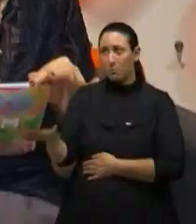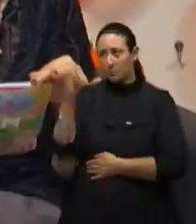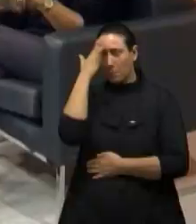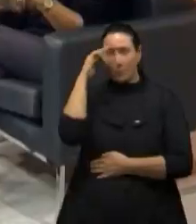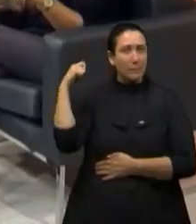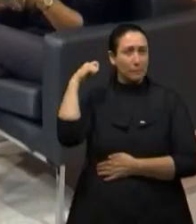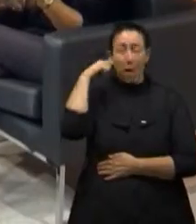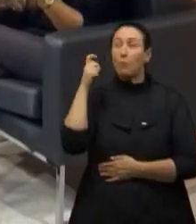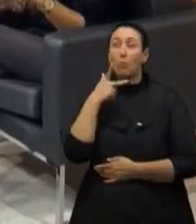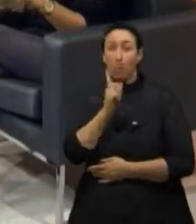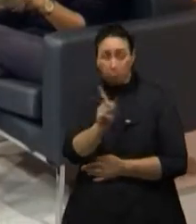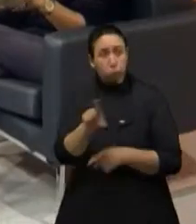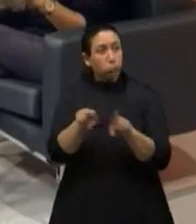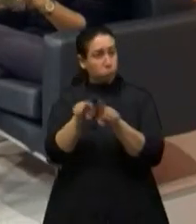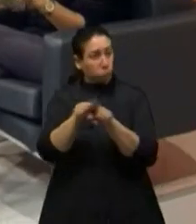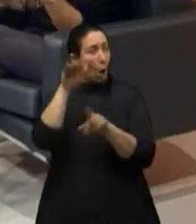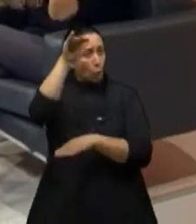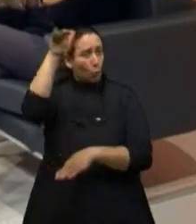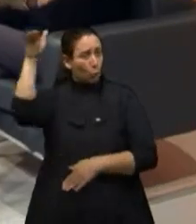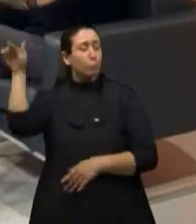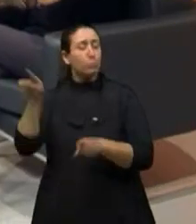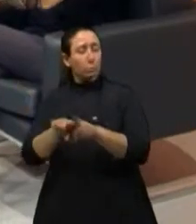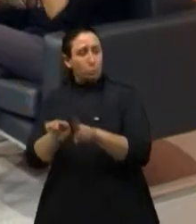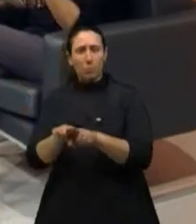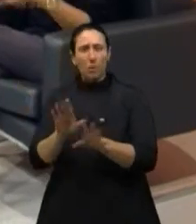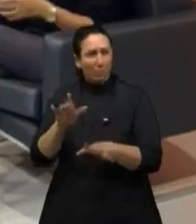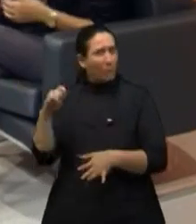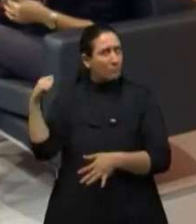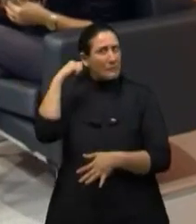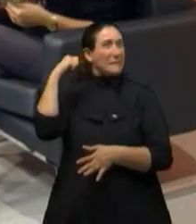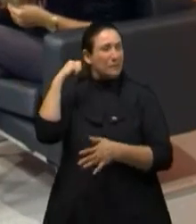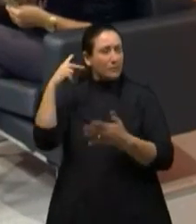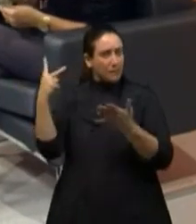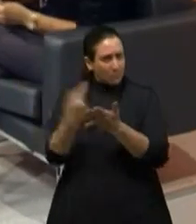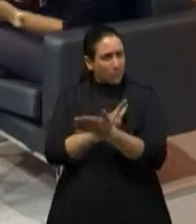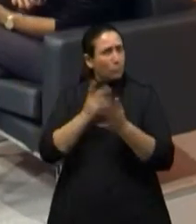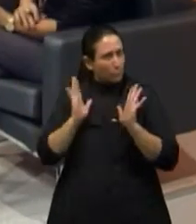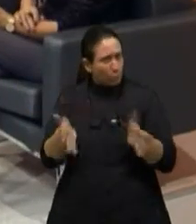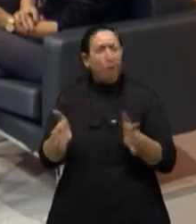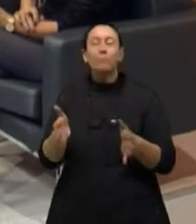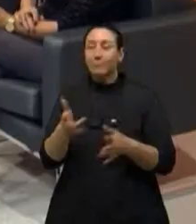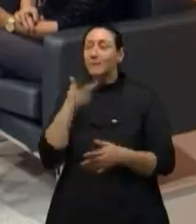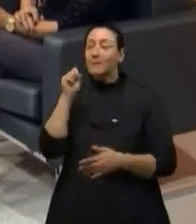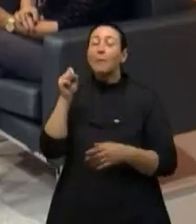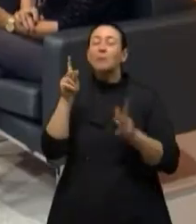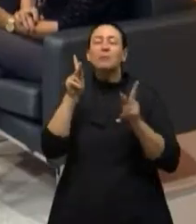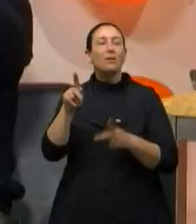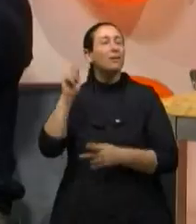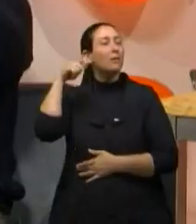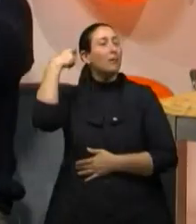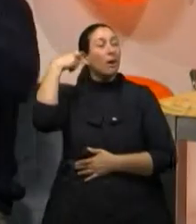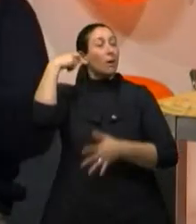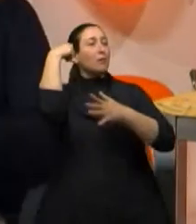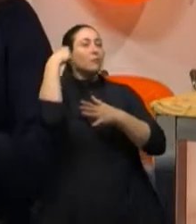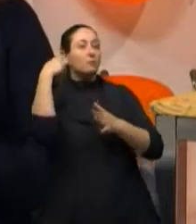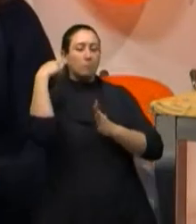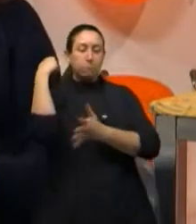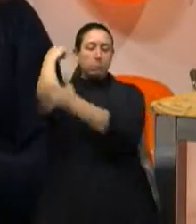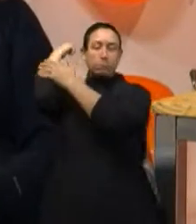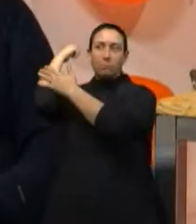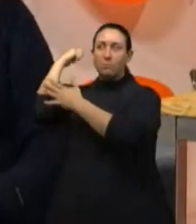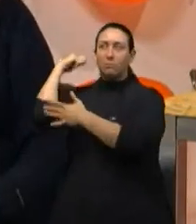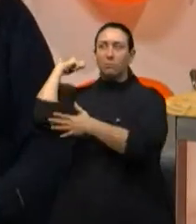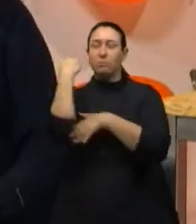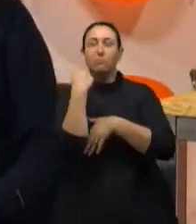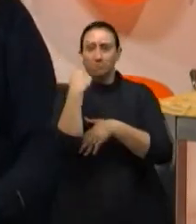né e com adulto também e com adulto também de de perfurar sim porque as pessoas ficam limpando alguém abre a porta e aí bate e